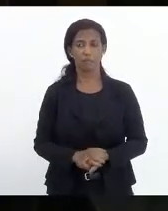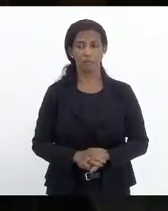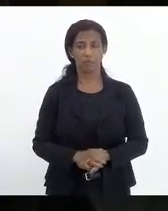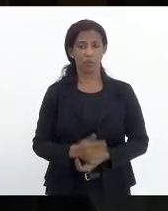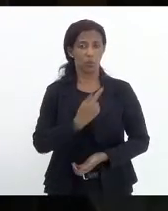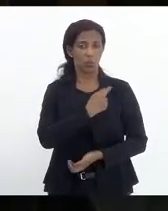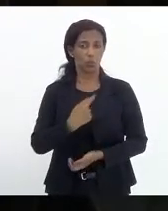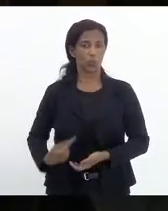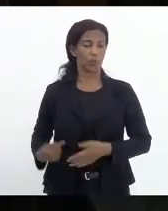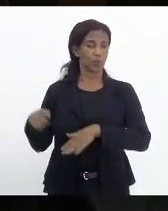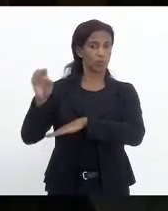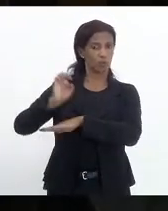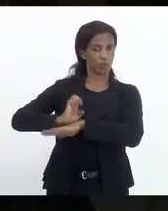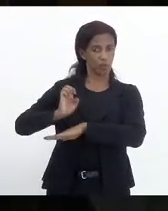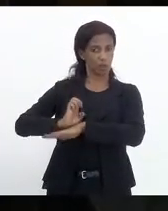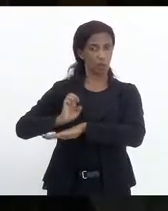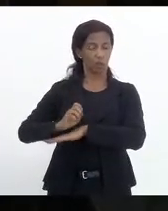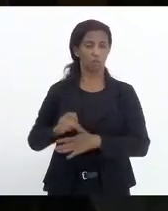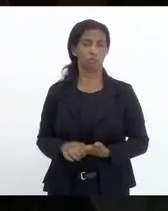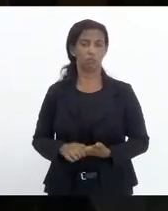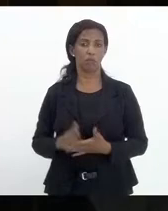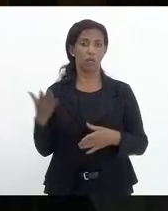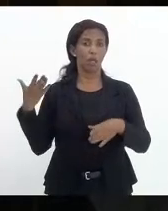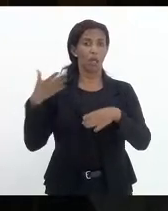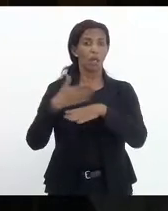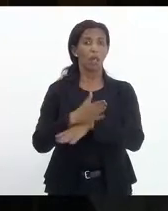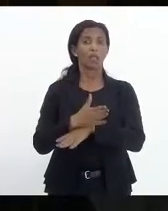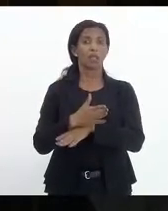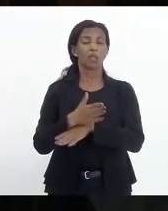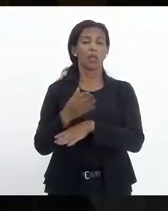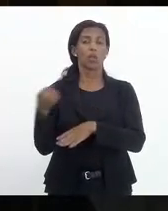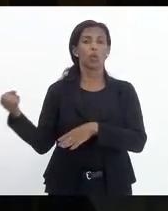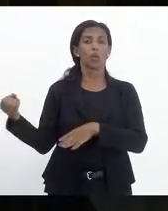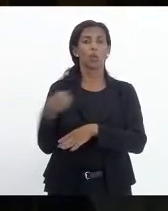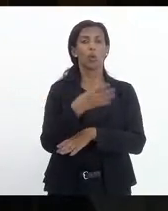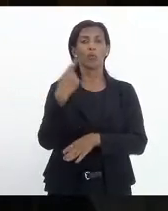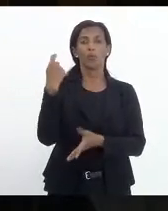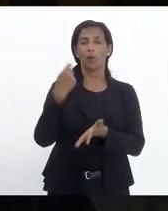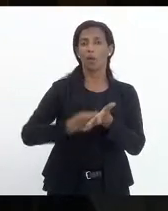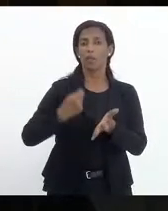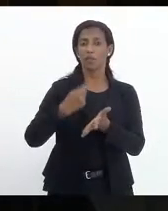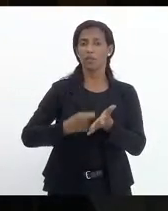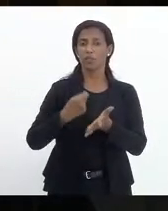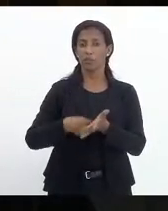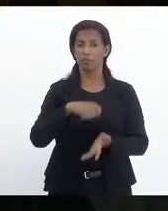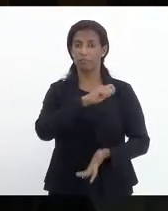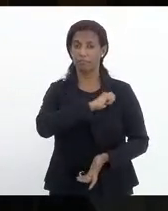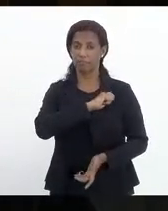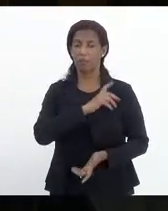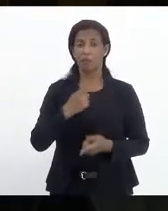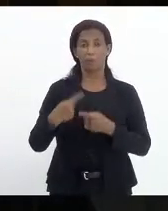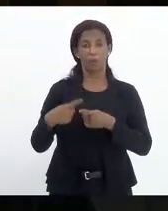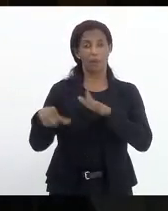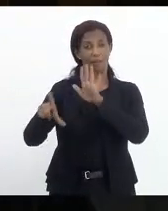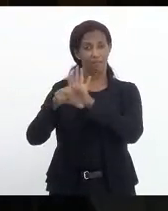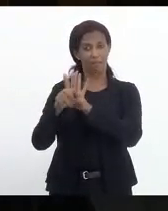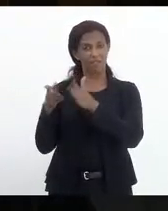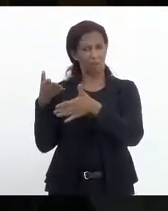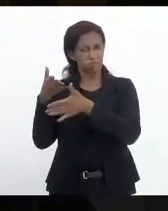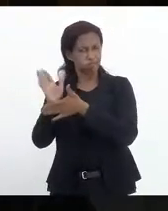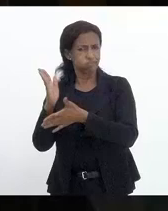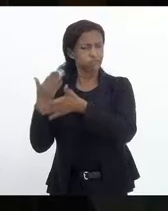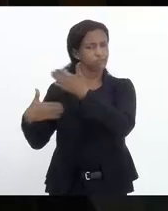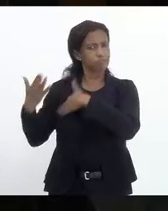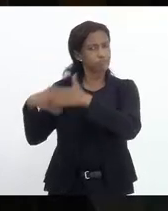o que o governo do estado entre no novo regime de recuperação fiscal que a lei que aprovamos anteriormente